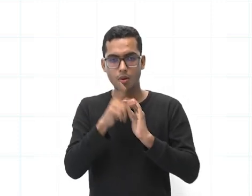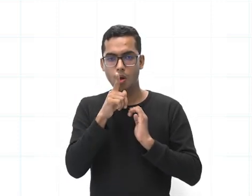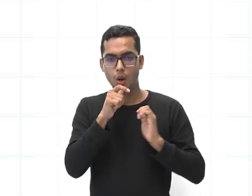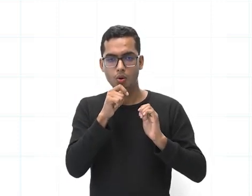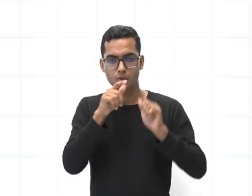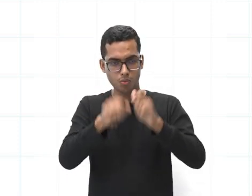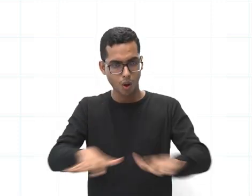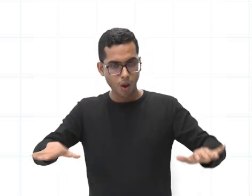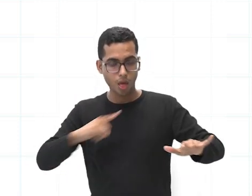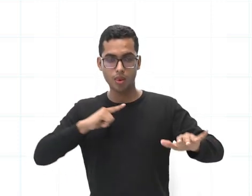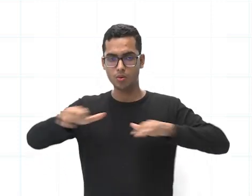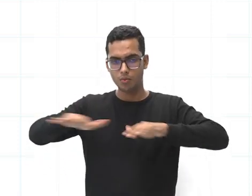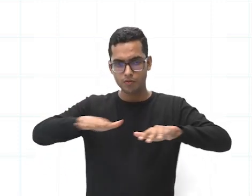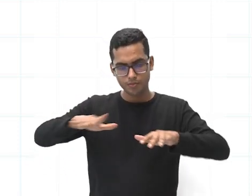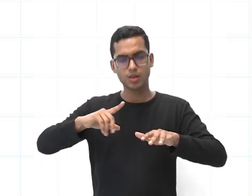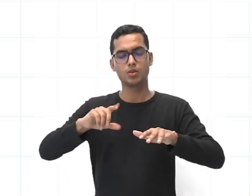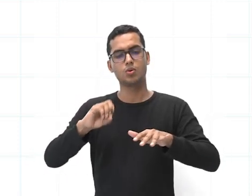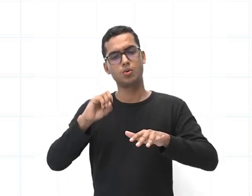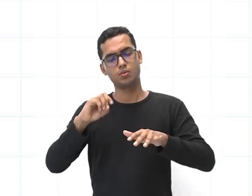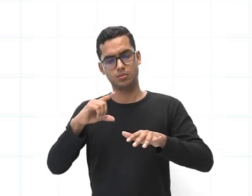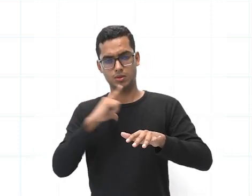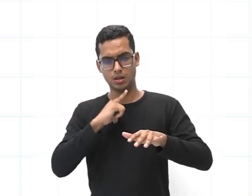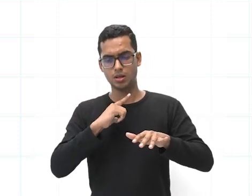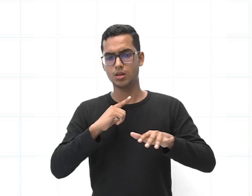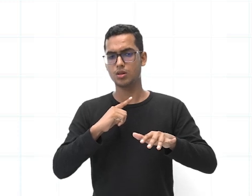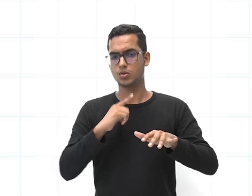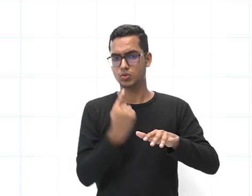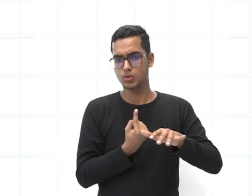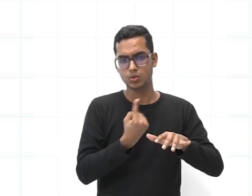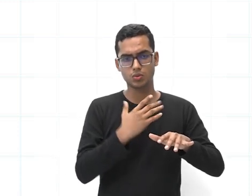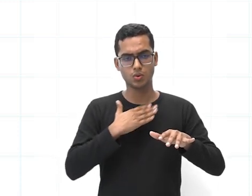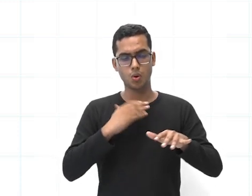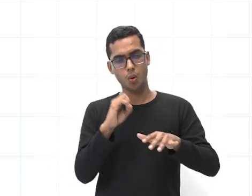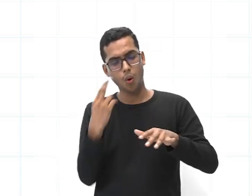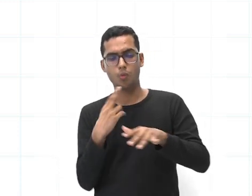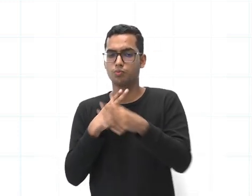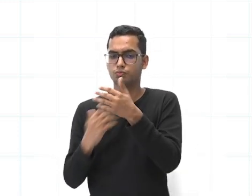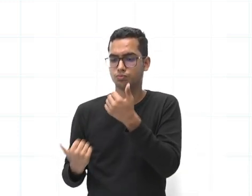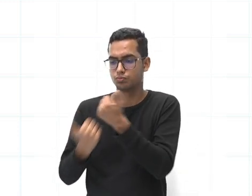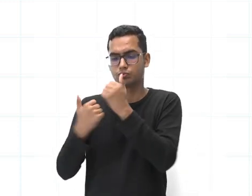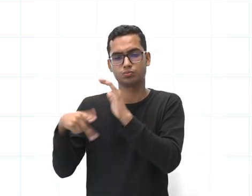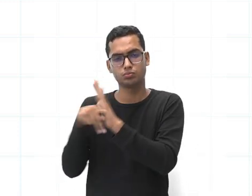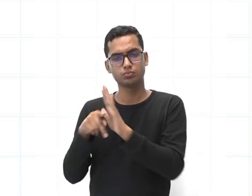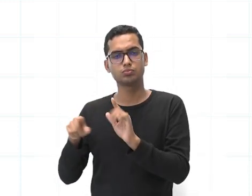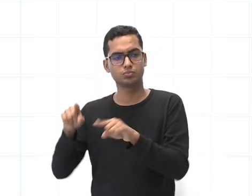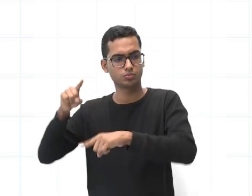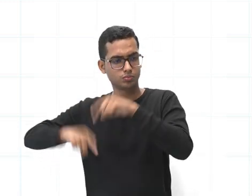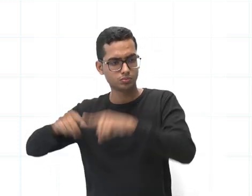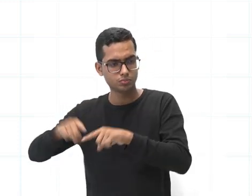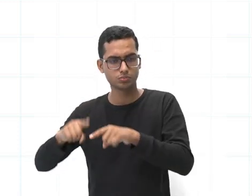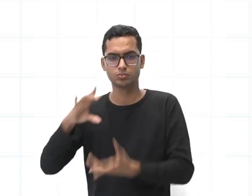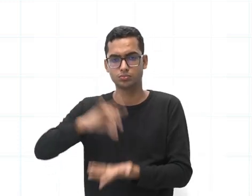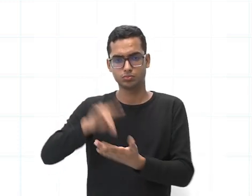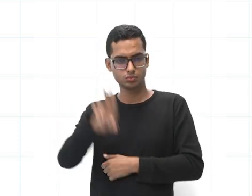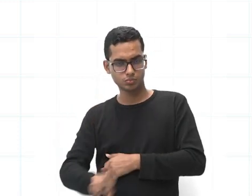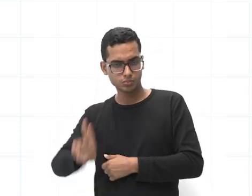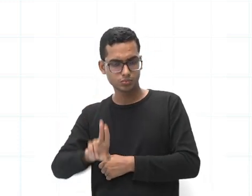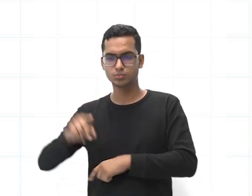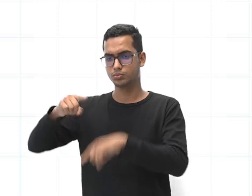movimentos com ou sem auxílio de um objeto. Normalmente, quando a gente está aprendendo a nadar, a gente faz mais uso